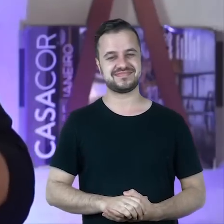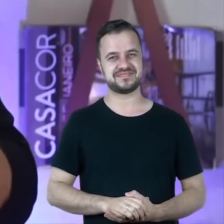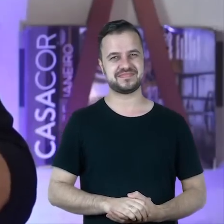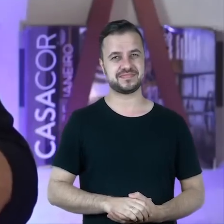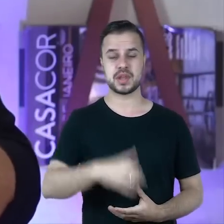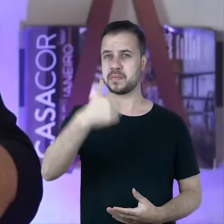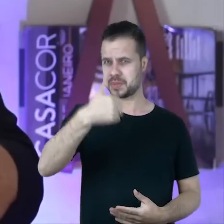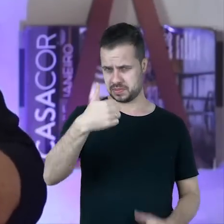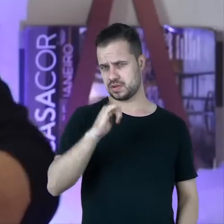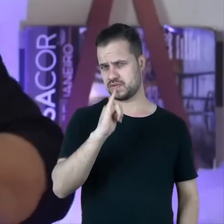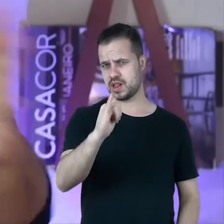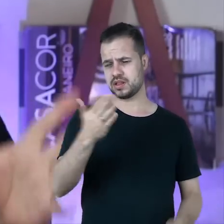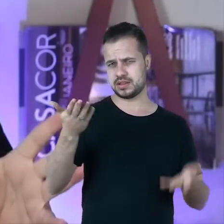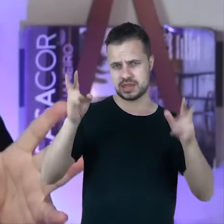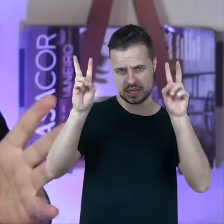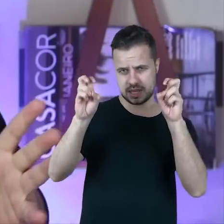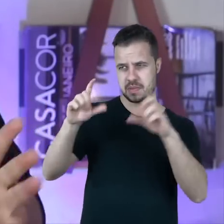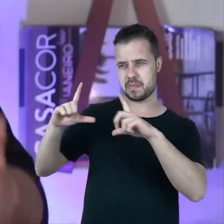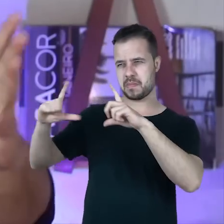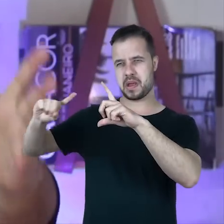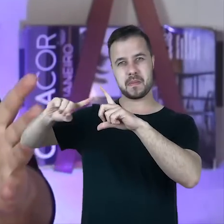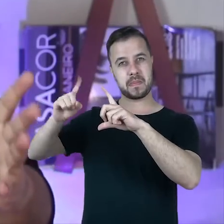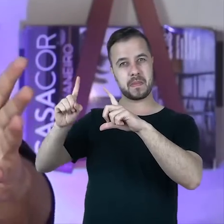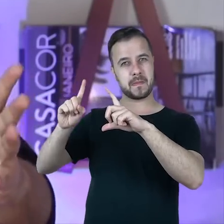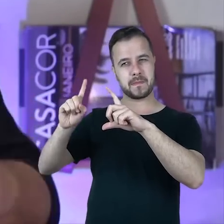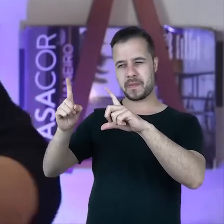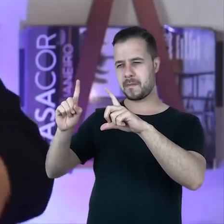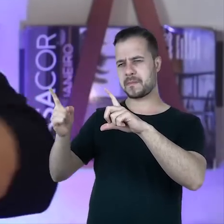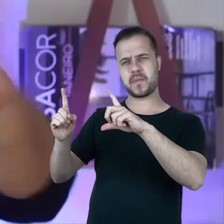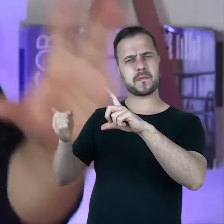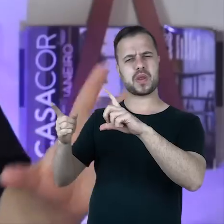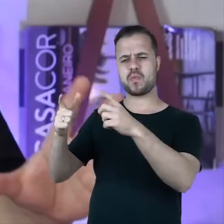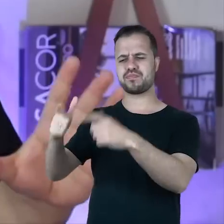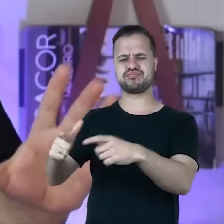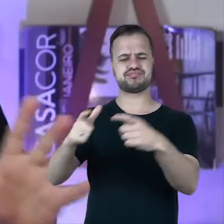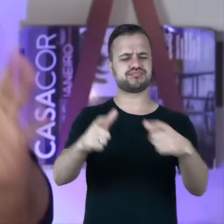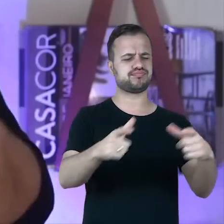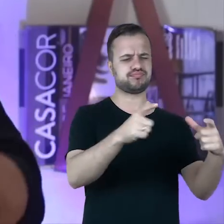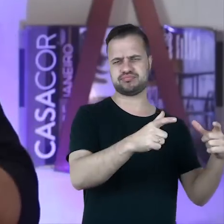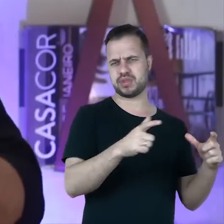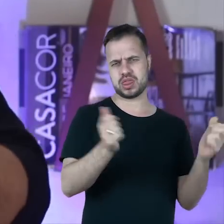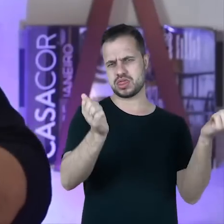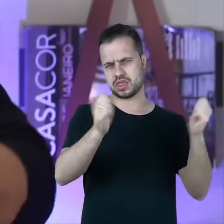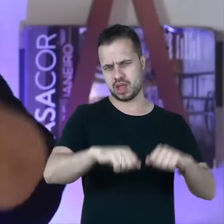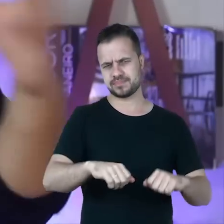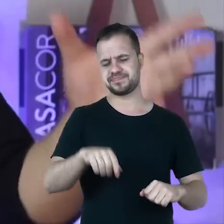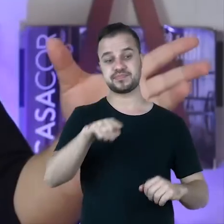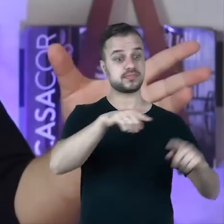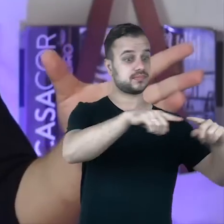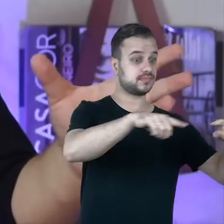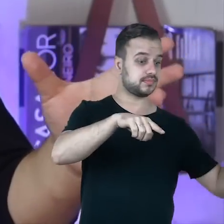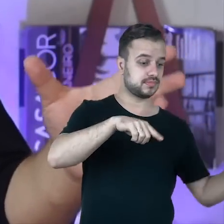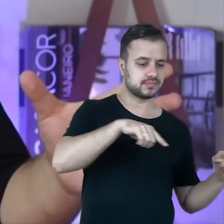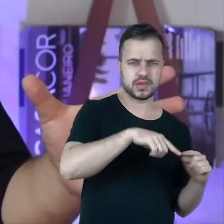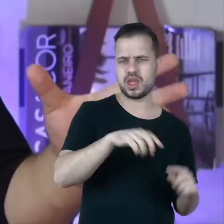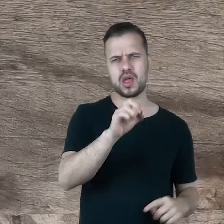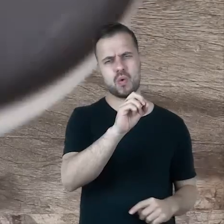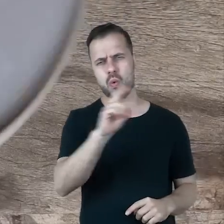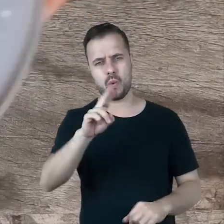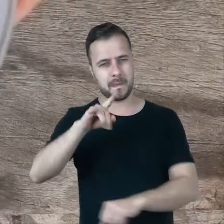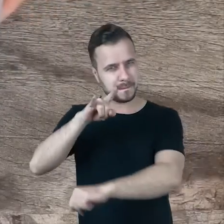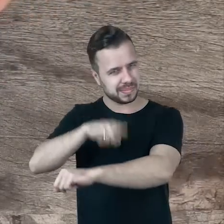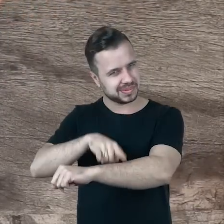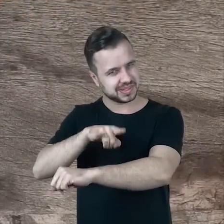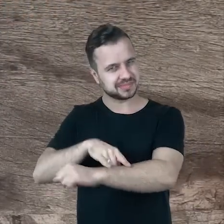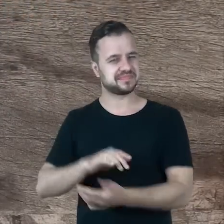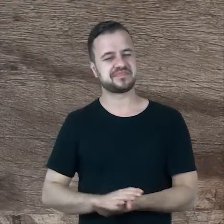primeira coisa que eu tenho para te dizer sobre relógio de parede é que ele funciona em vários ambientes. Você pode colocar ele desde a sala até no banheiro. E